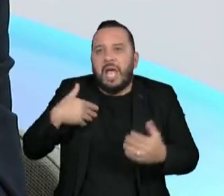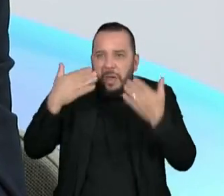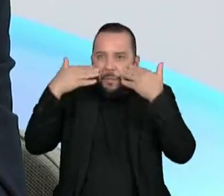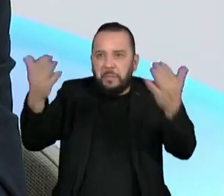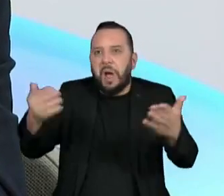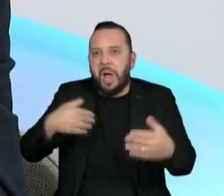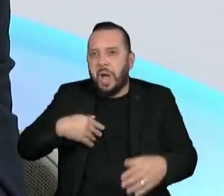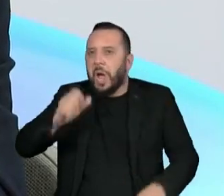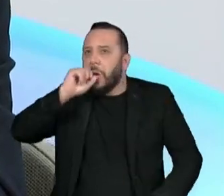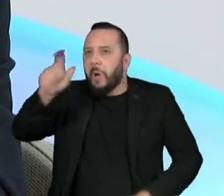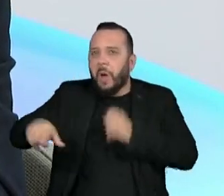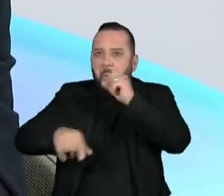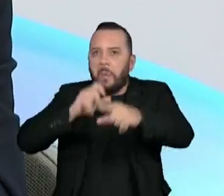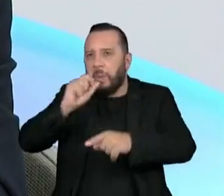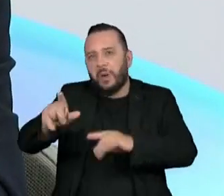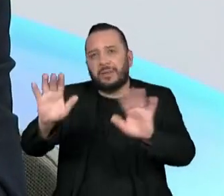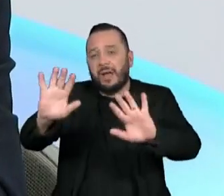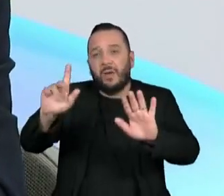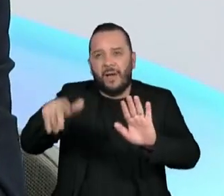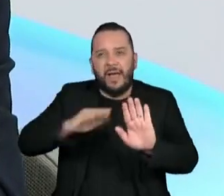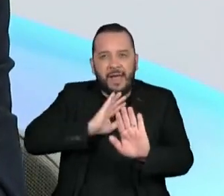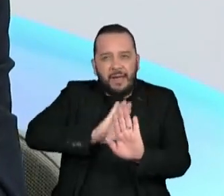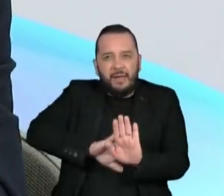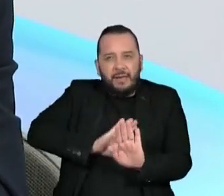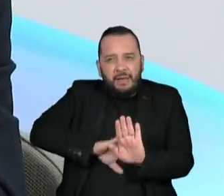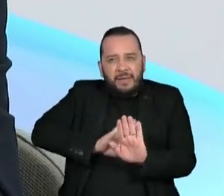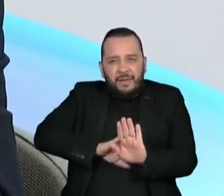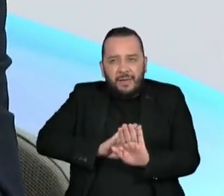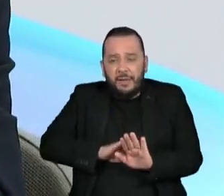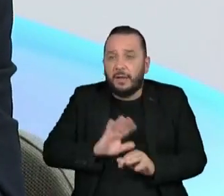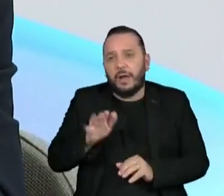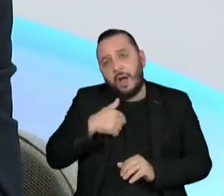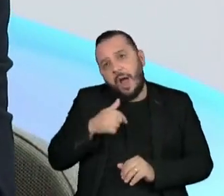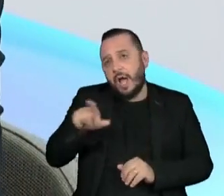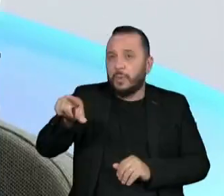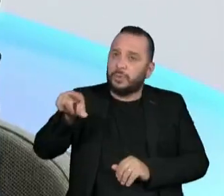daí provoca discussão em rede social mas ela é silenciosa ela acontece todos os dias